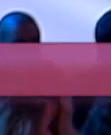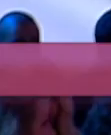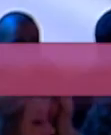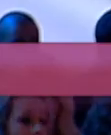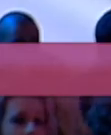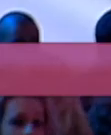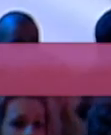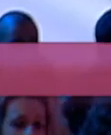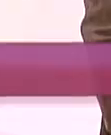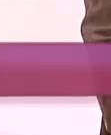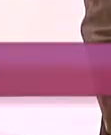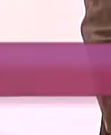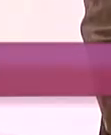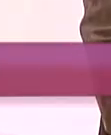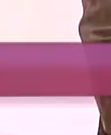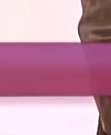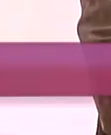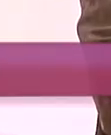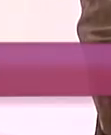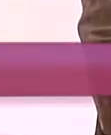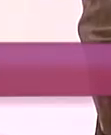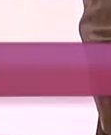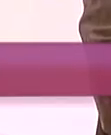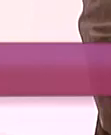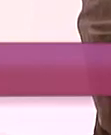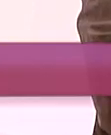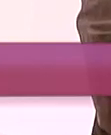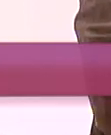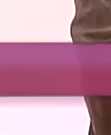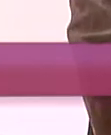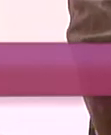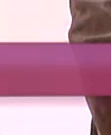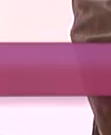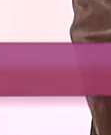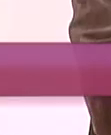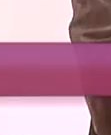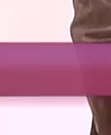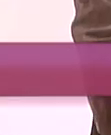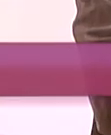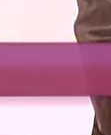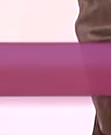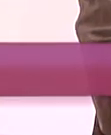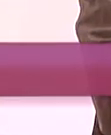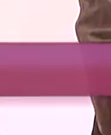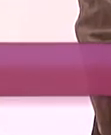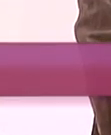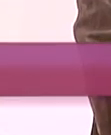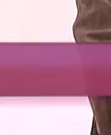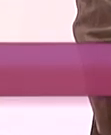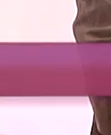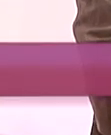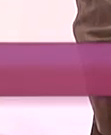não posso estar agora a tirar pedras para o céu porque podem-me cair na cabeça, não é? Sim. Então não vou estar a dizer que não,